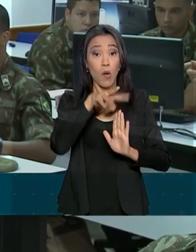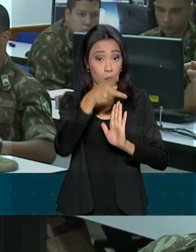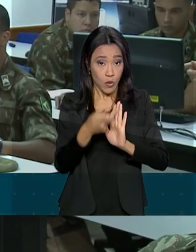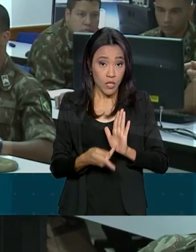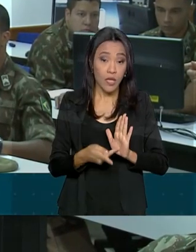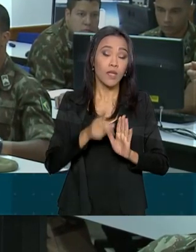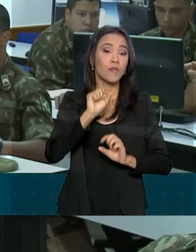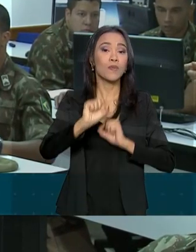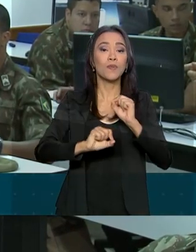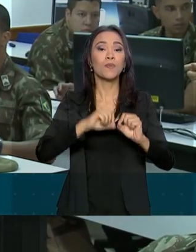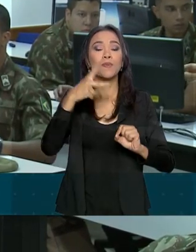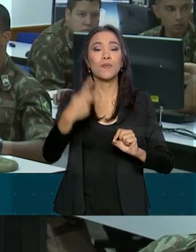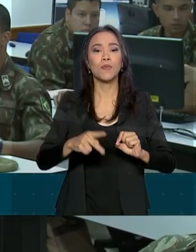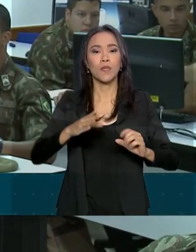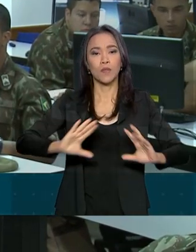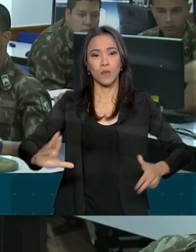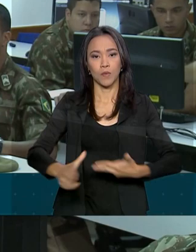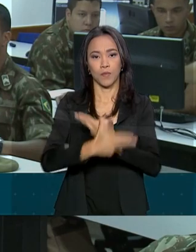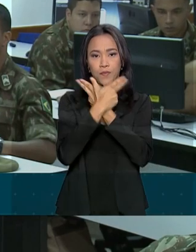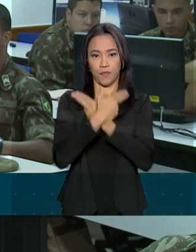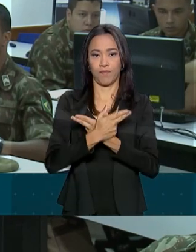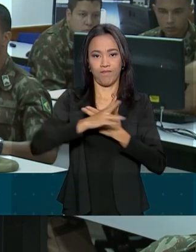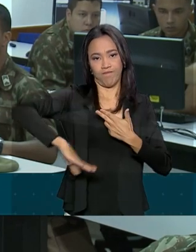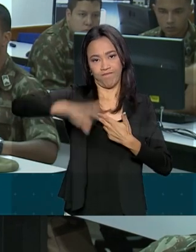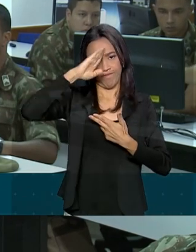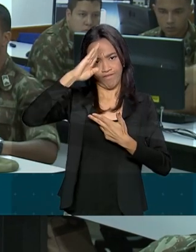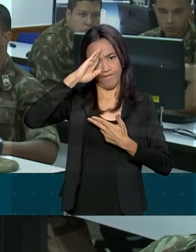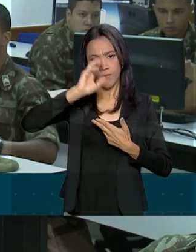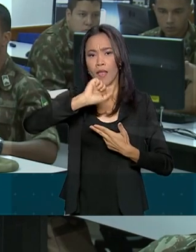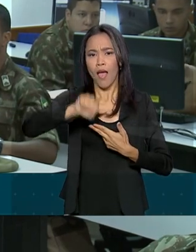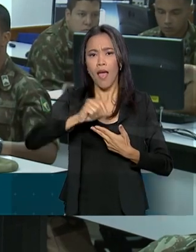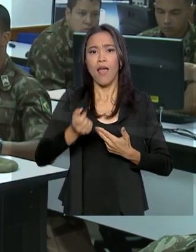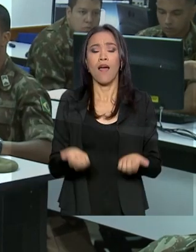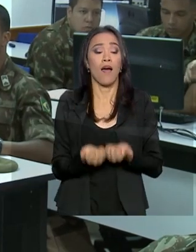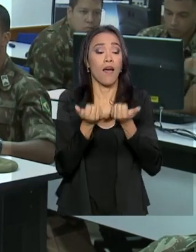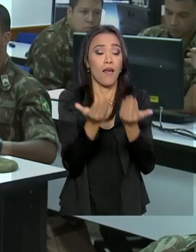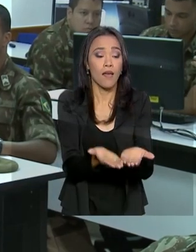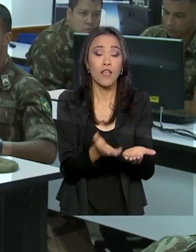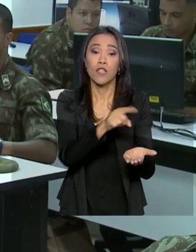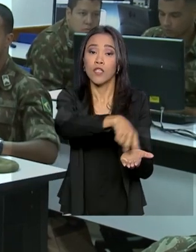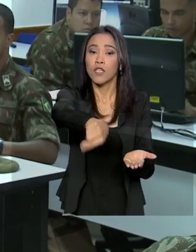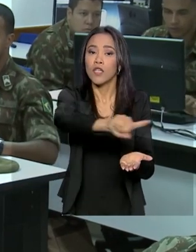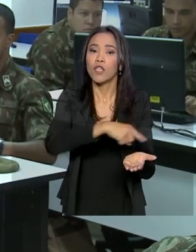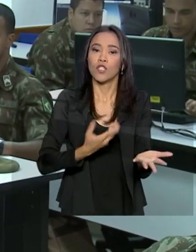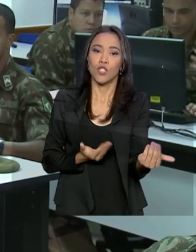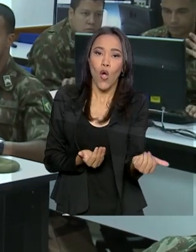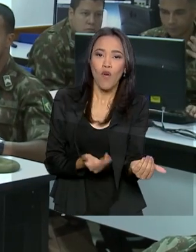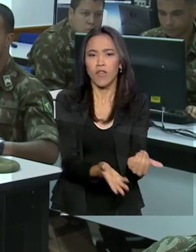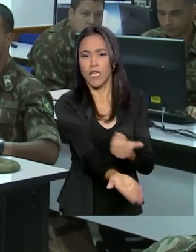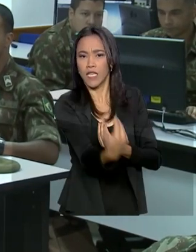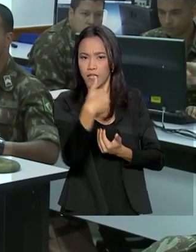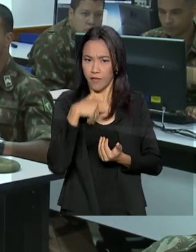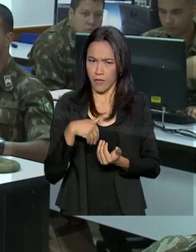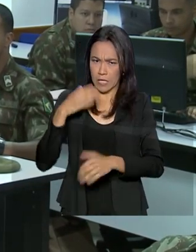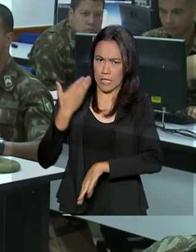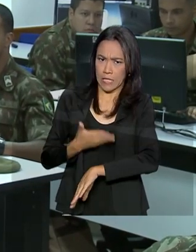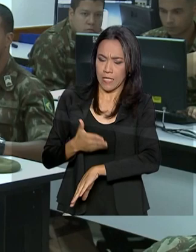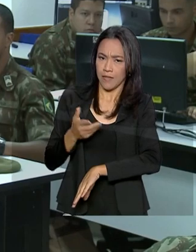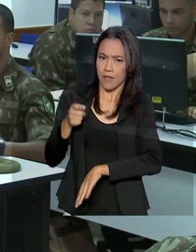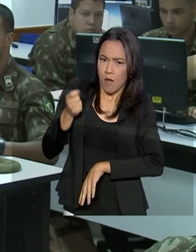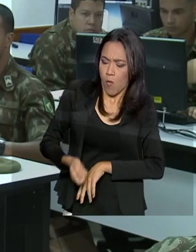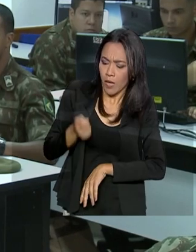Soldado Cidadão das Forças Armadas. A iniciativa atende jovens que prestam serviço militar obrigatório. Eles